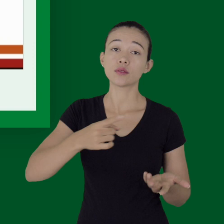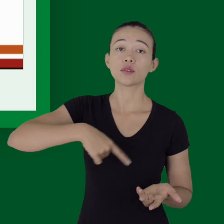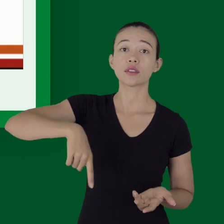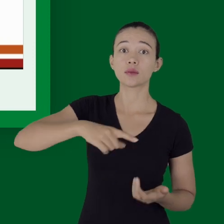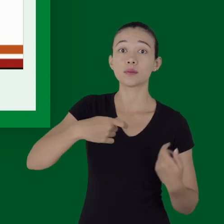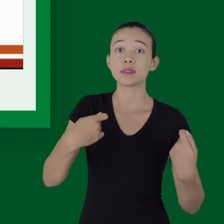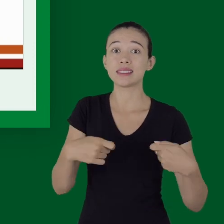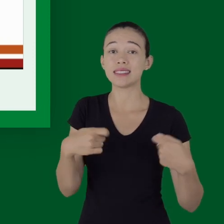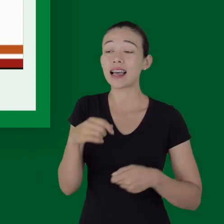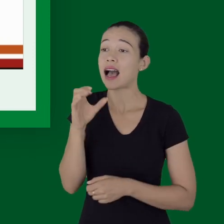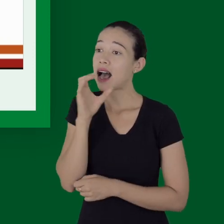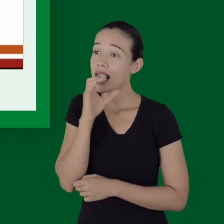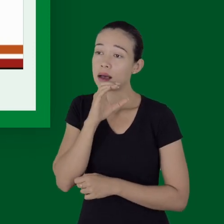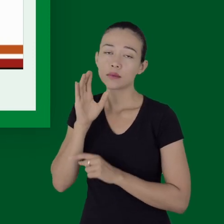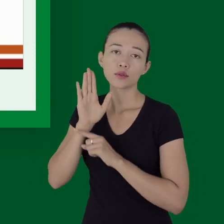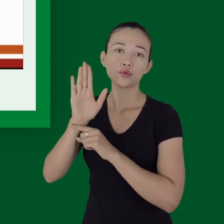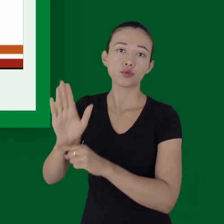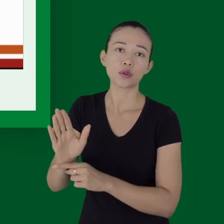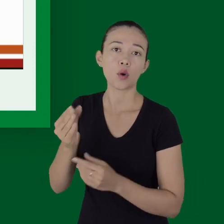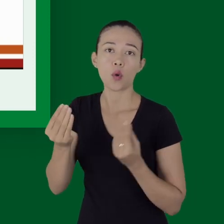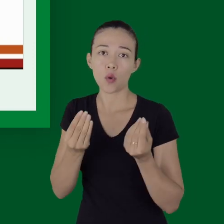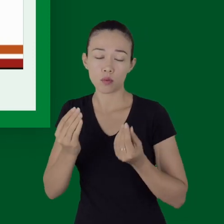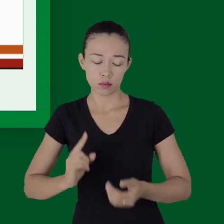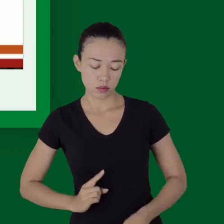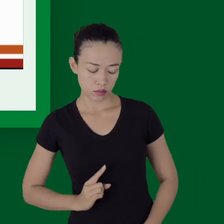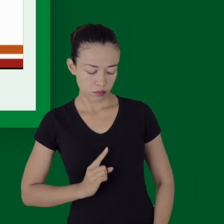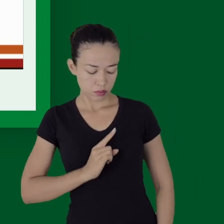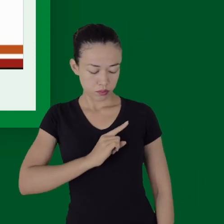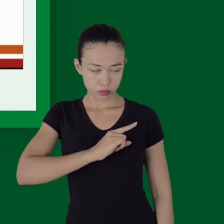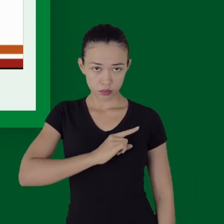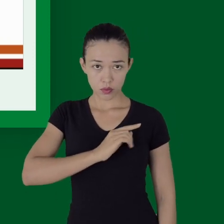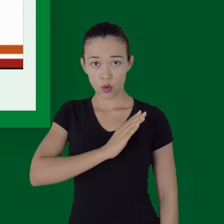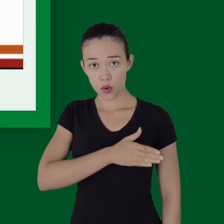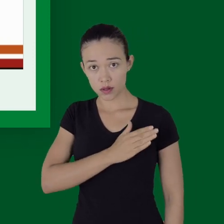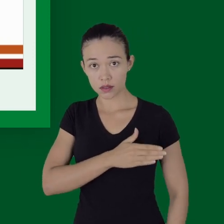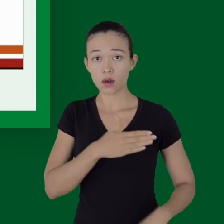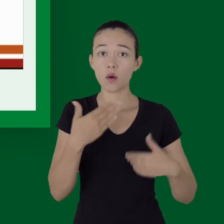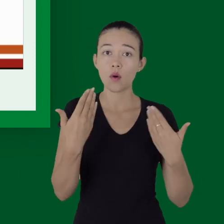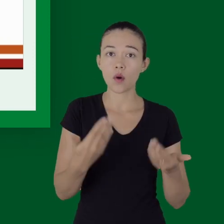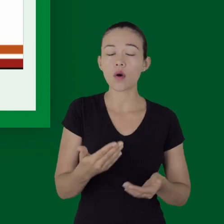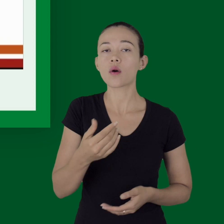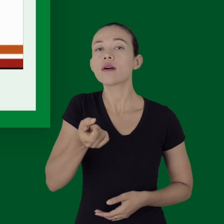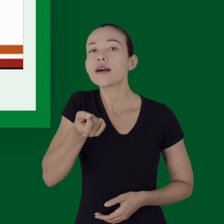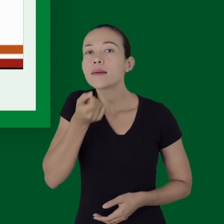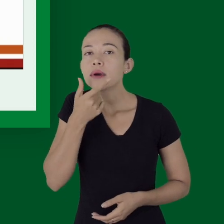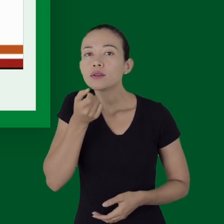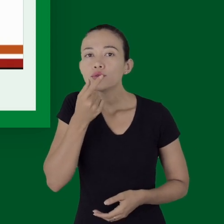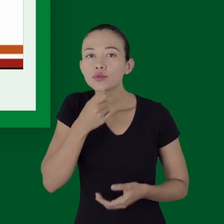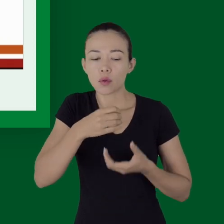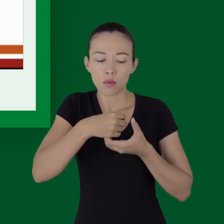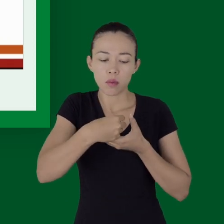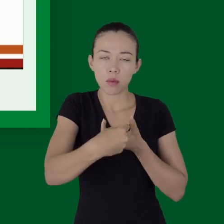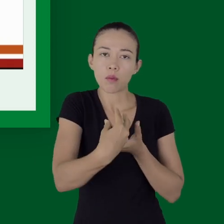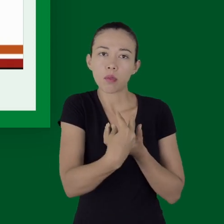Se houver ainda um choque cardiogênico instável, suporte circulatório mecânico também pode ser necessário.